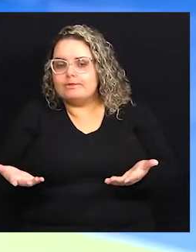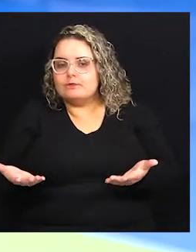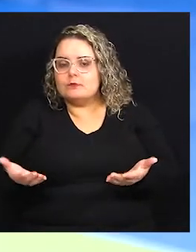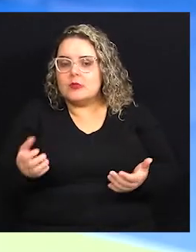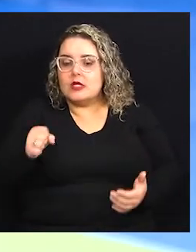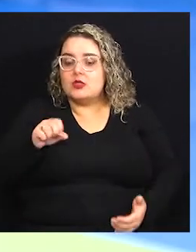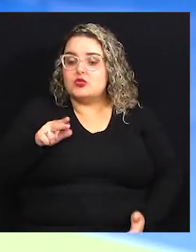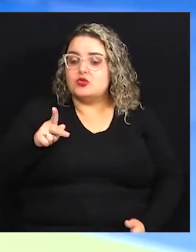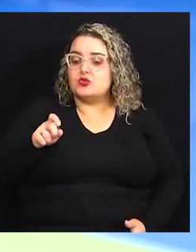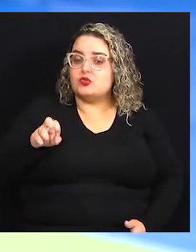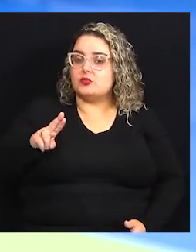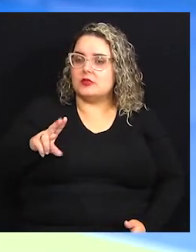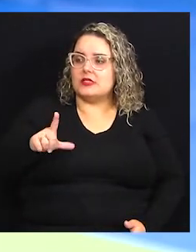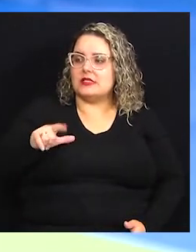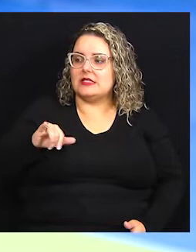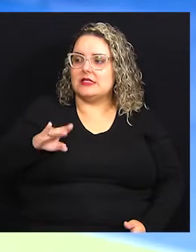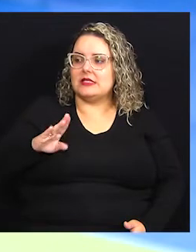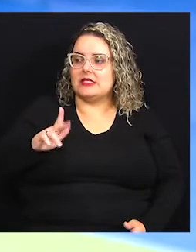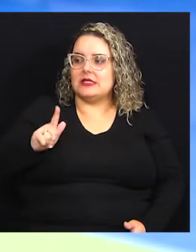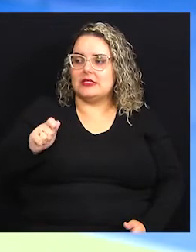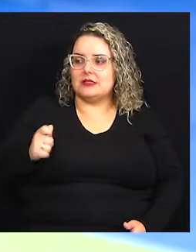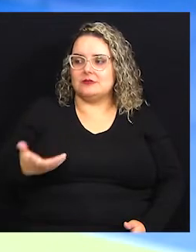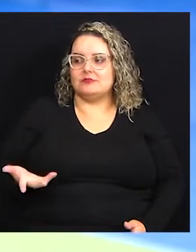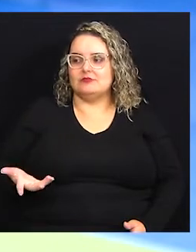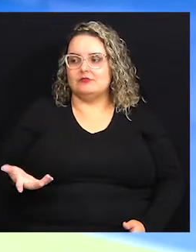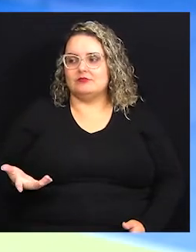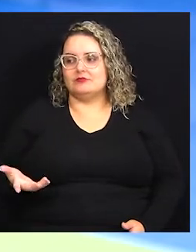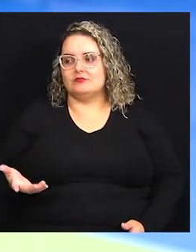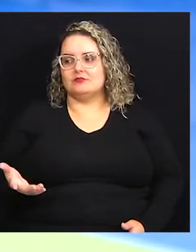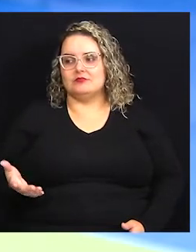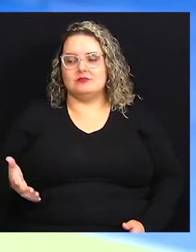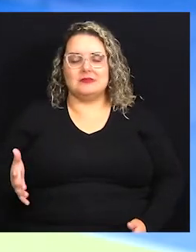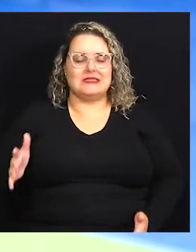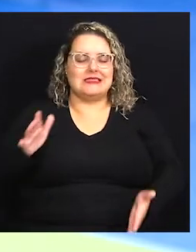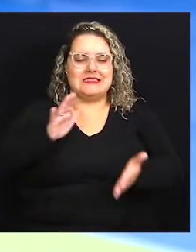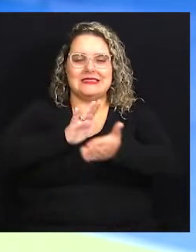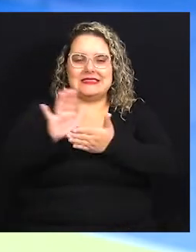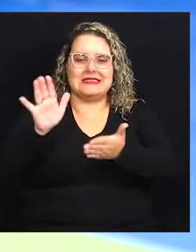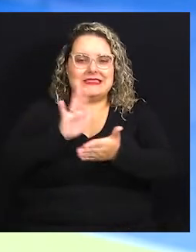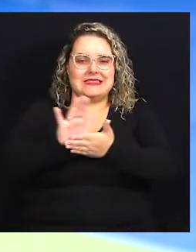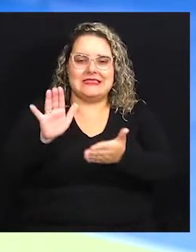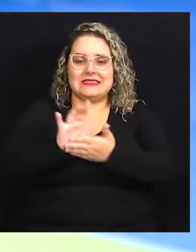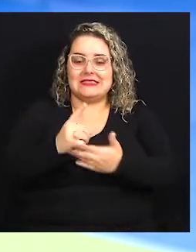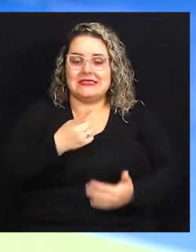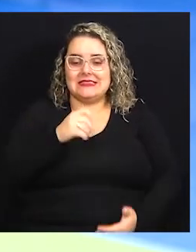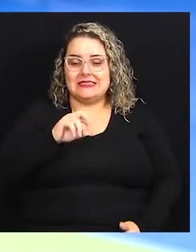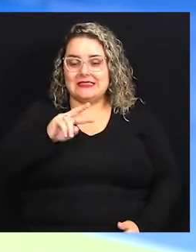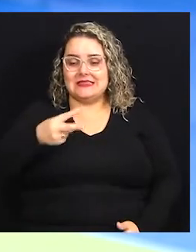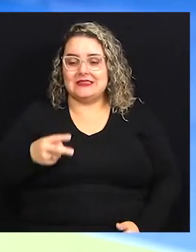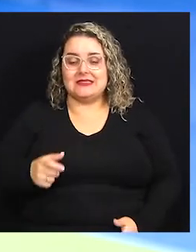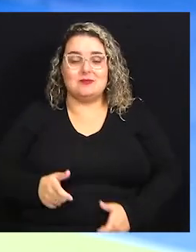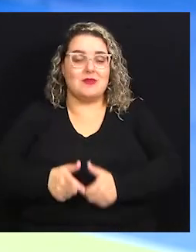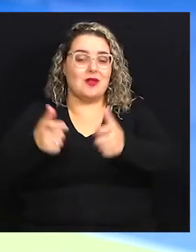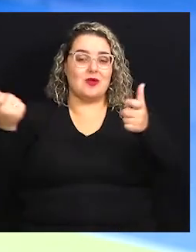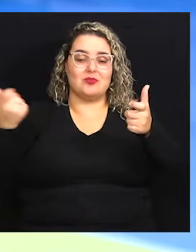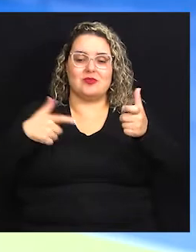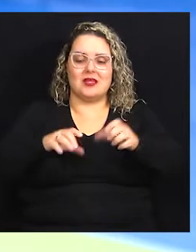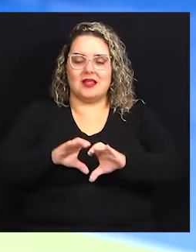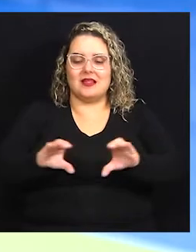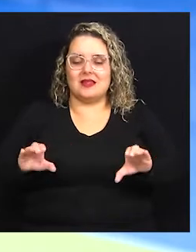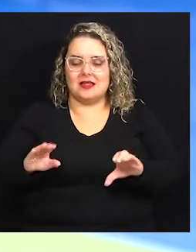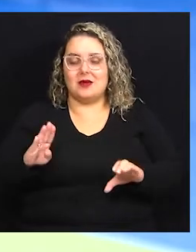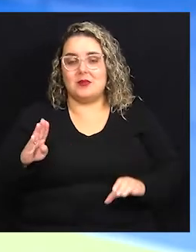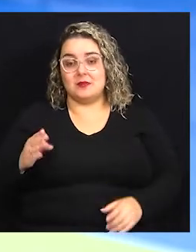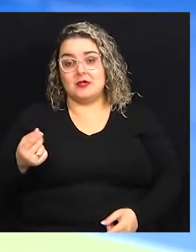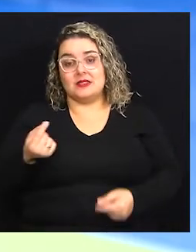para a Superliga, o seu gasto ele é 10 vezes maior do que da Liga B. Só que às vezes